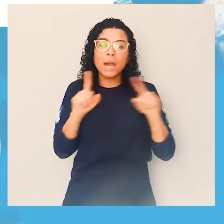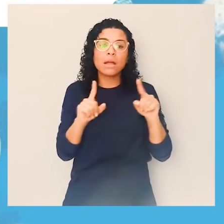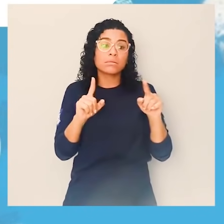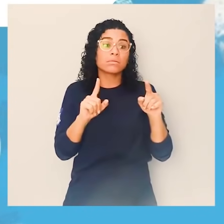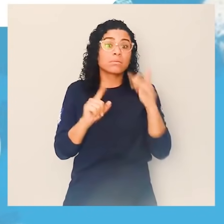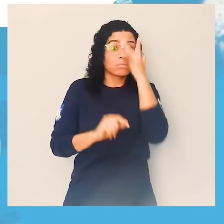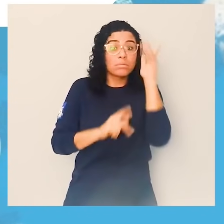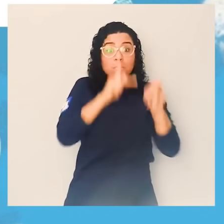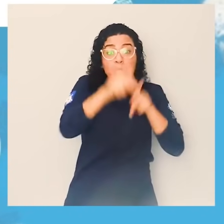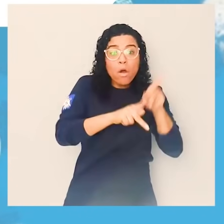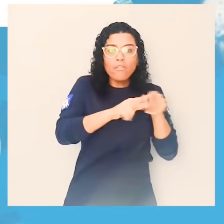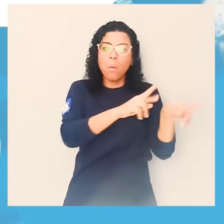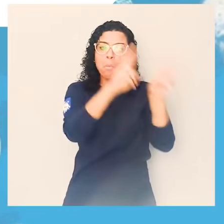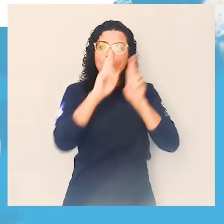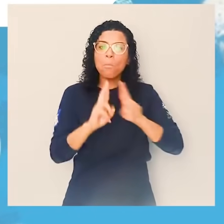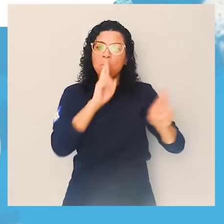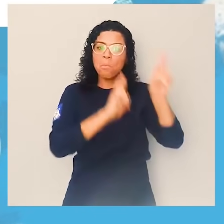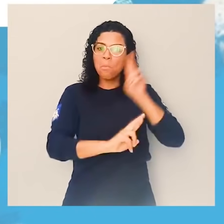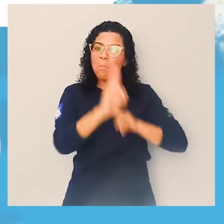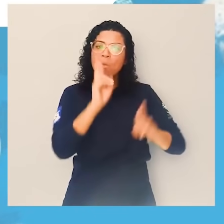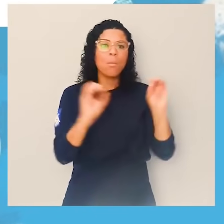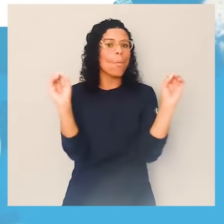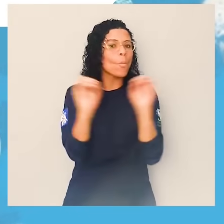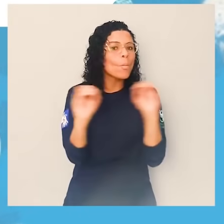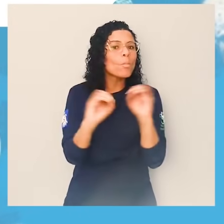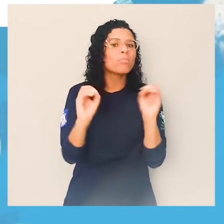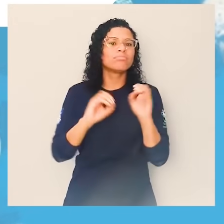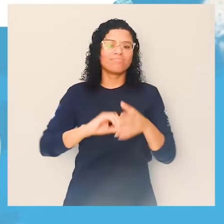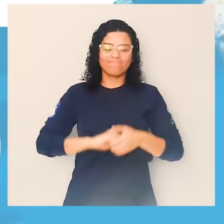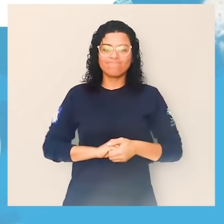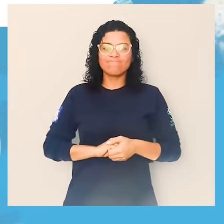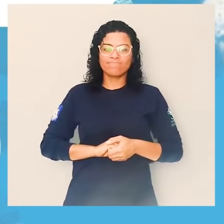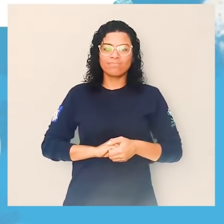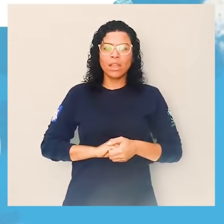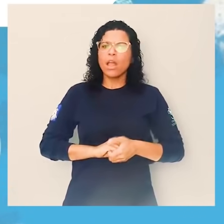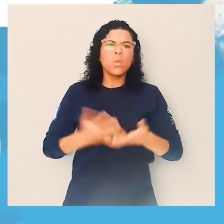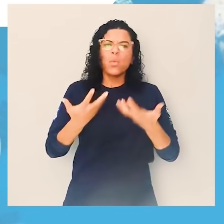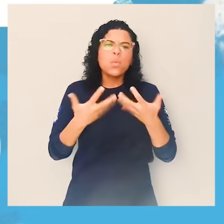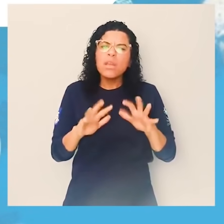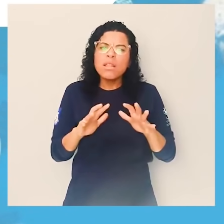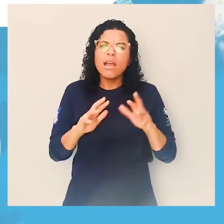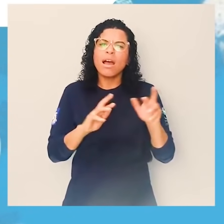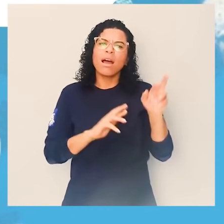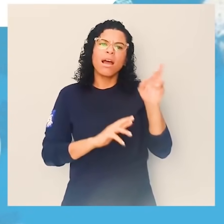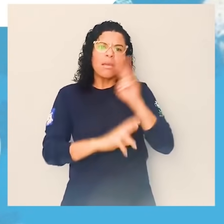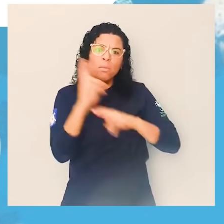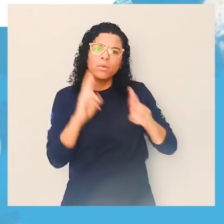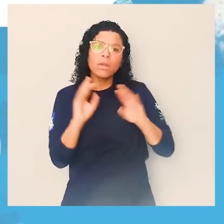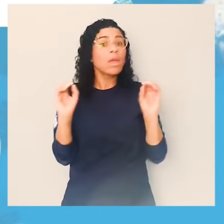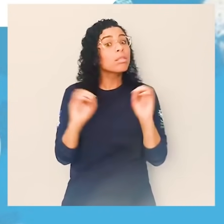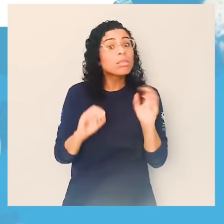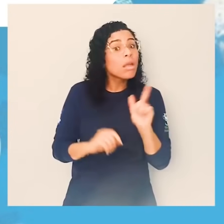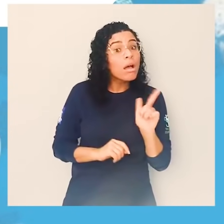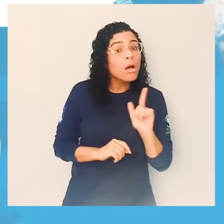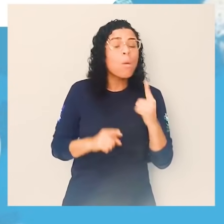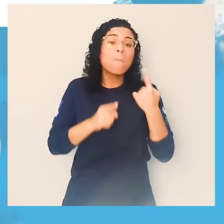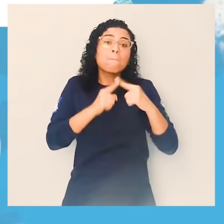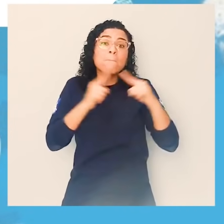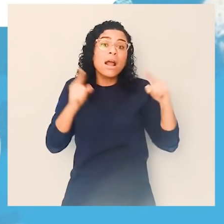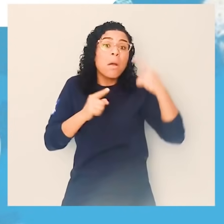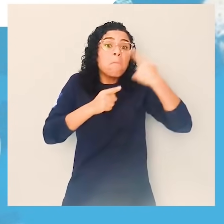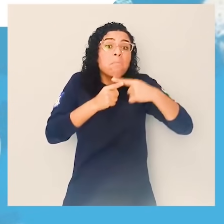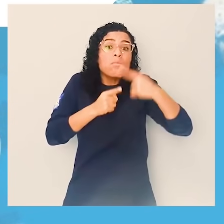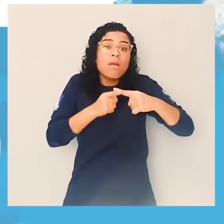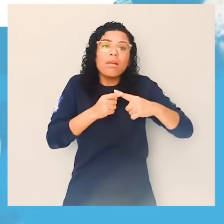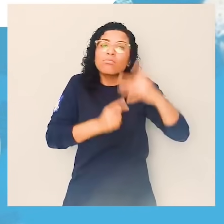nada. Não é que as pessoas não quisessem falar, elas não sabiam mais falar mesmo. Nem os